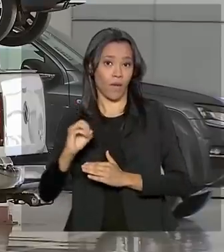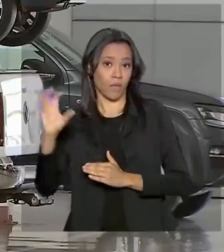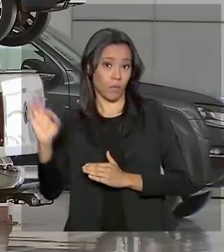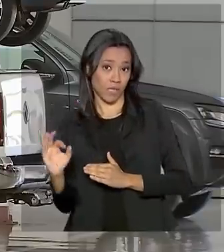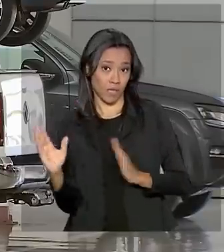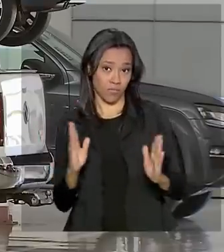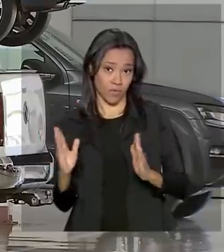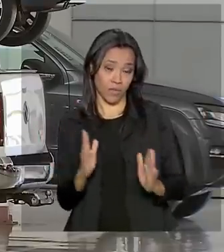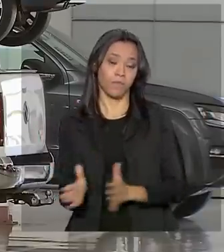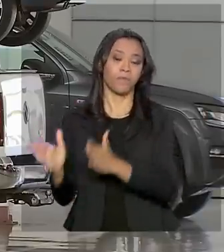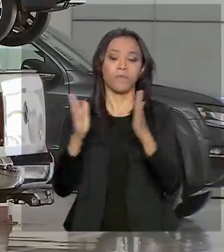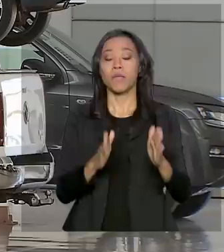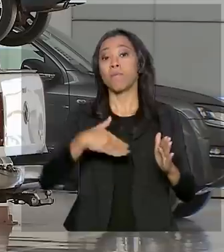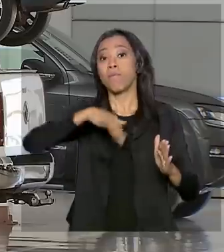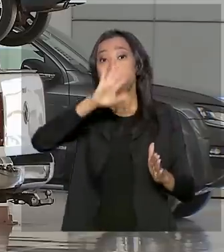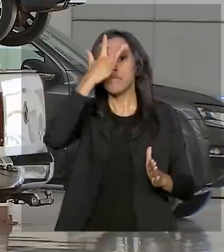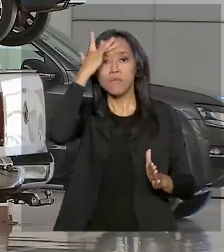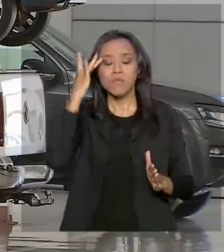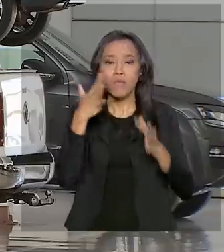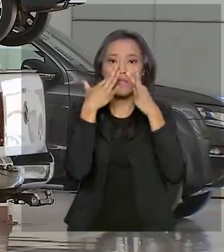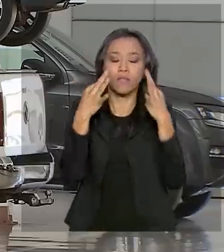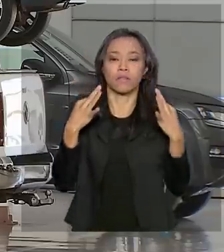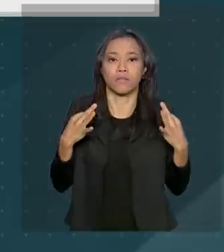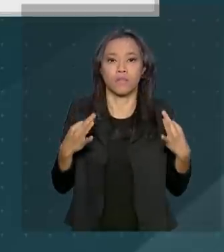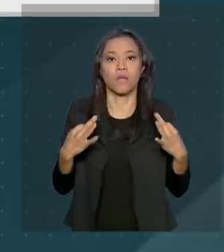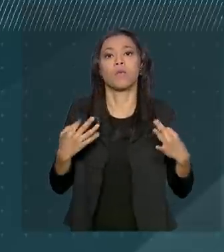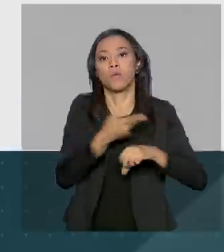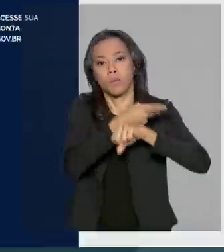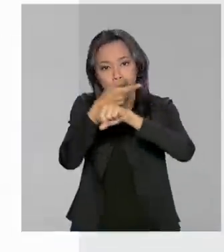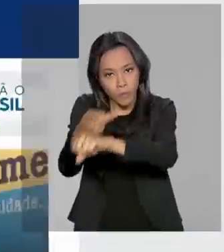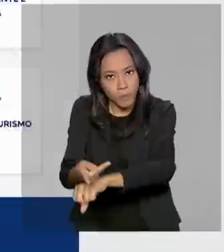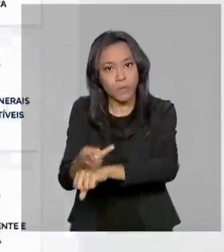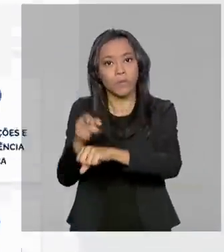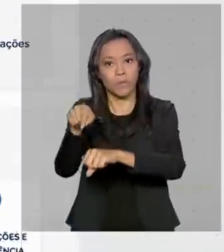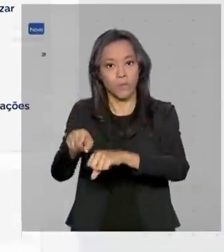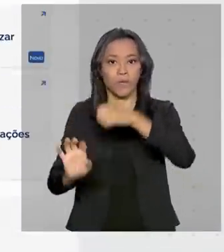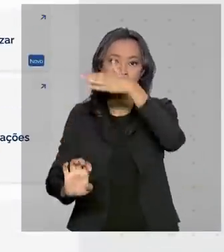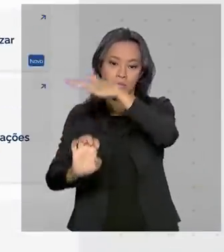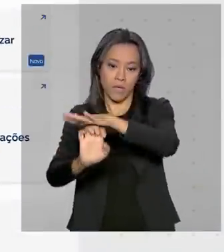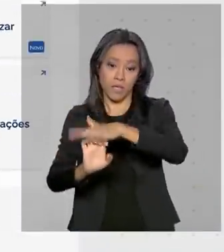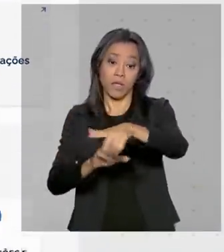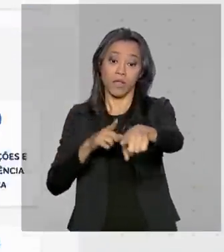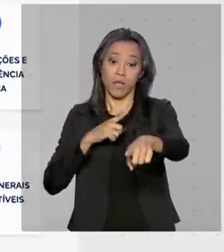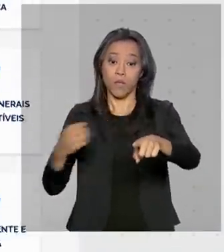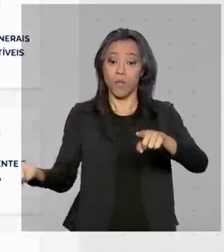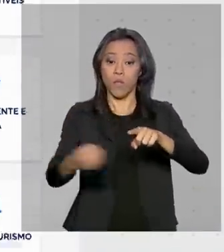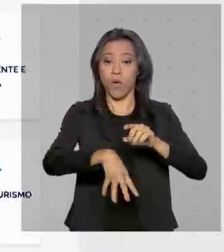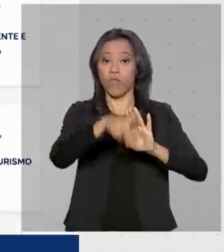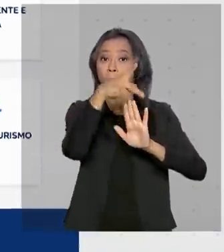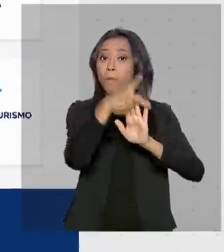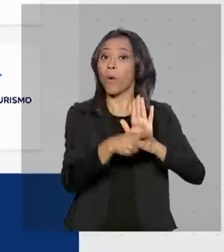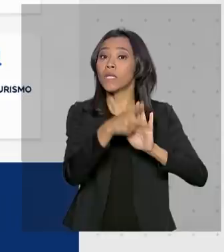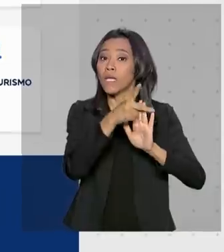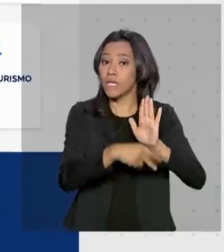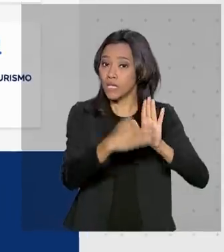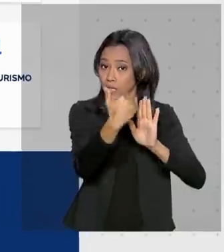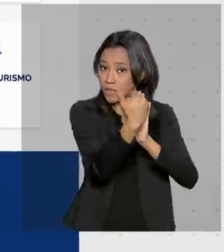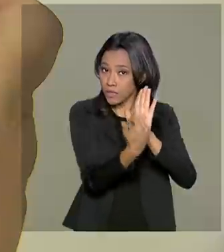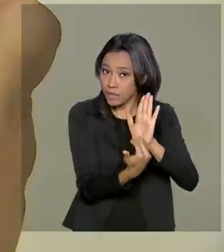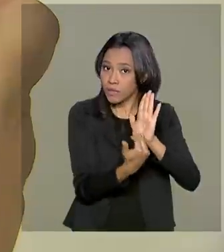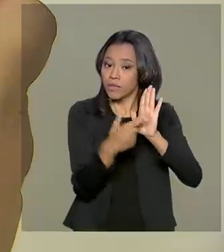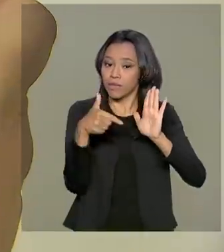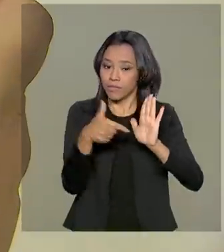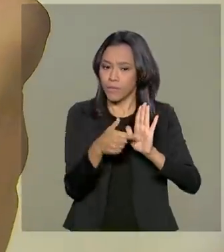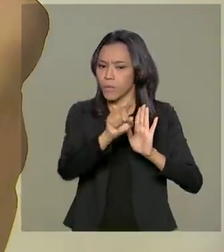para que mais pessoas atendem aos chamados de rica é uma portaria está modernizando e desburocratizando o